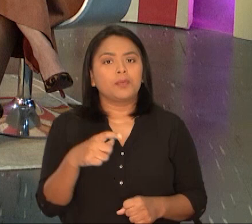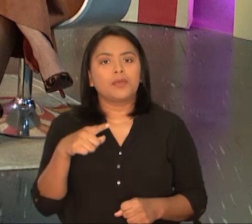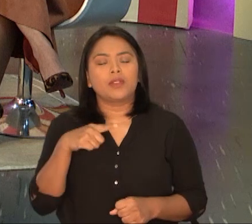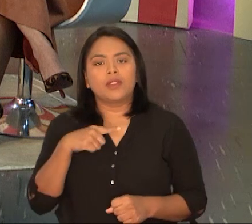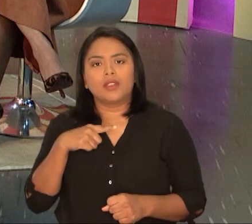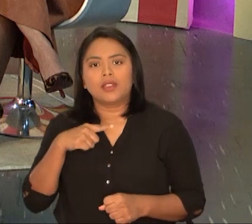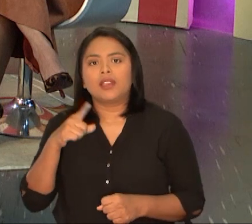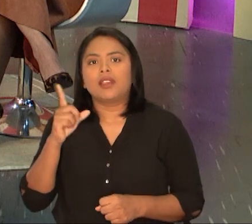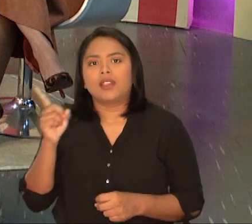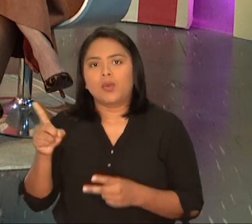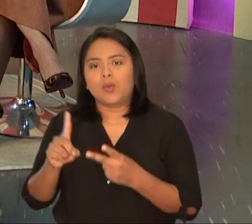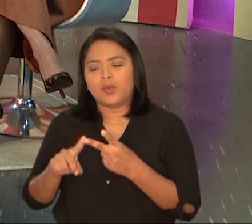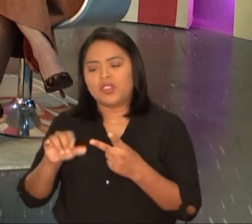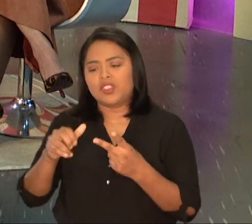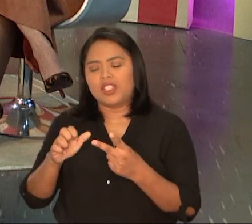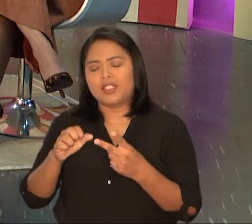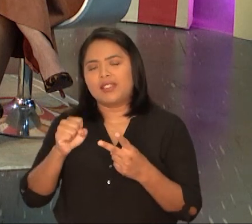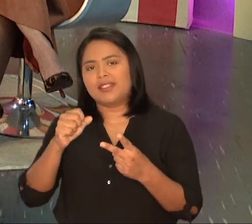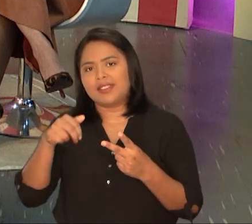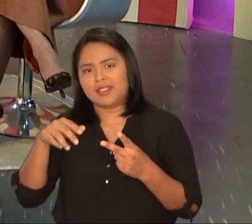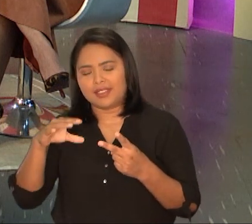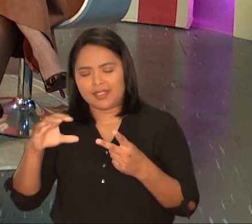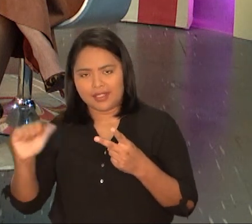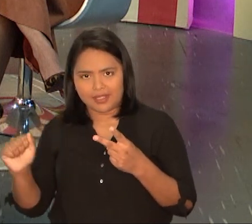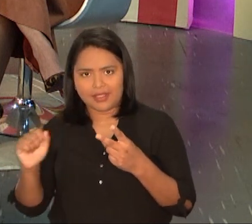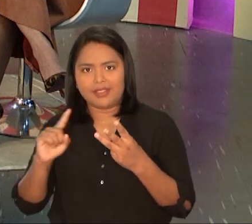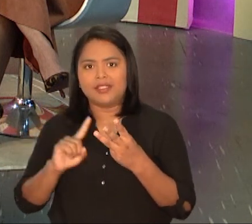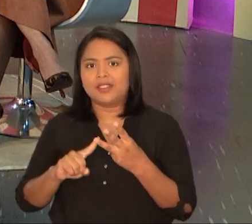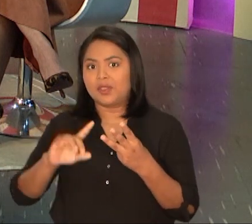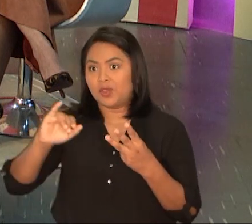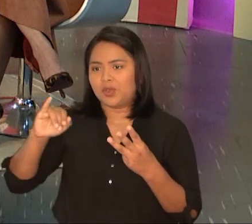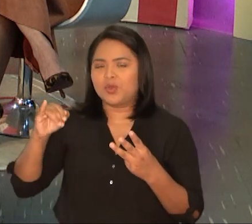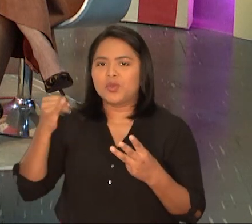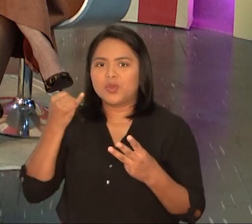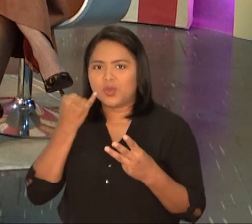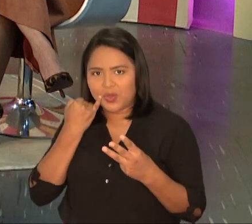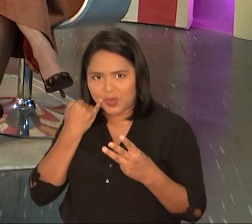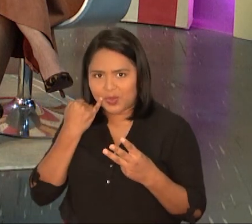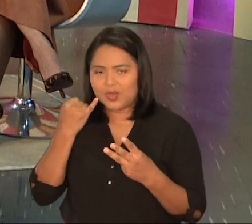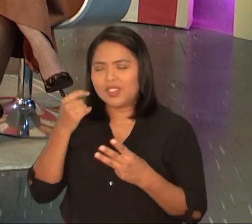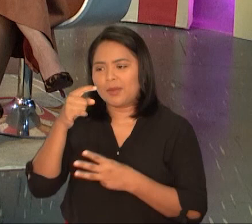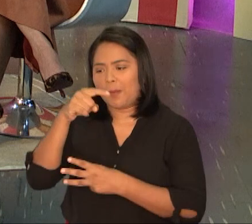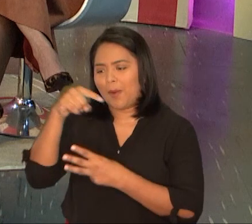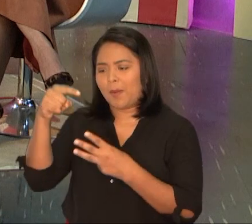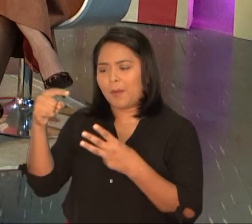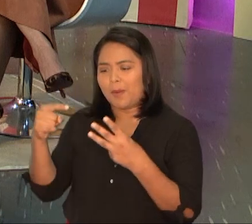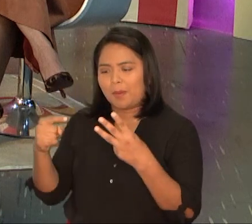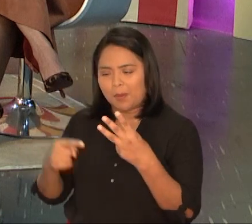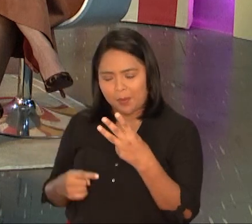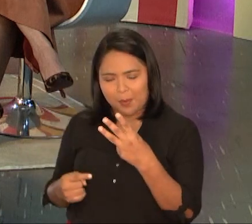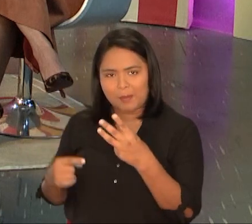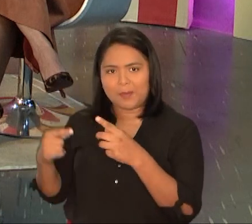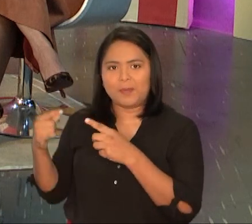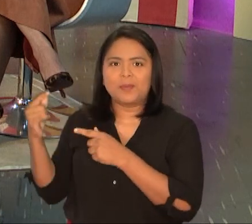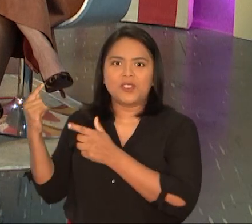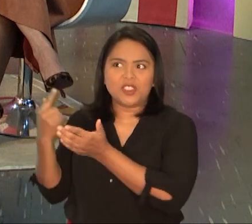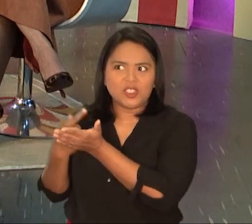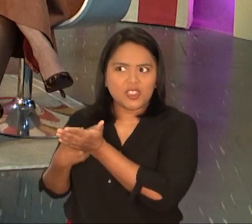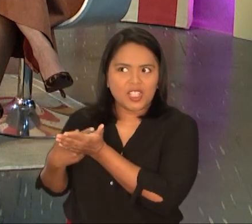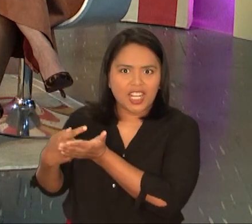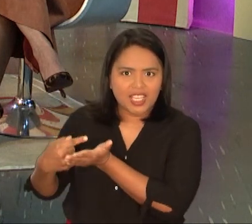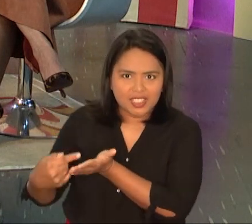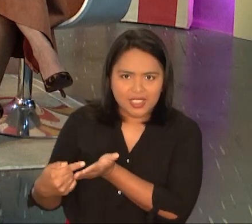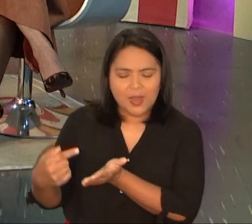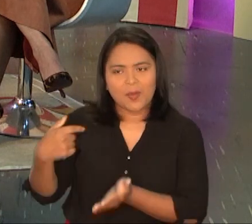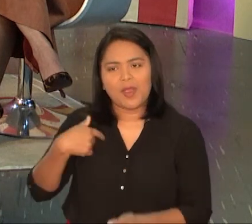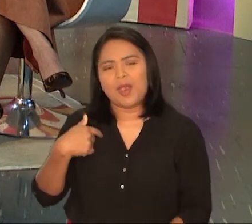Joana, de 18 anos, e do João, de 12 anos. Então, um encontro de gerações aqui no Tetas e Tretas, né? Eu sou a única que não sou